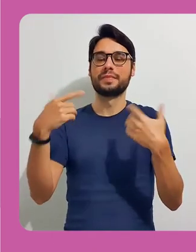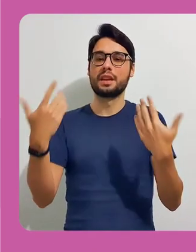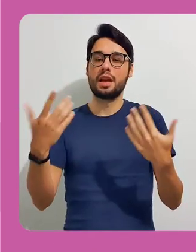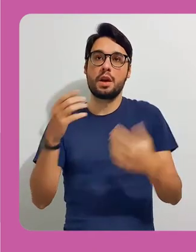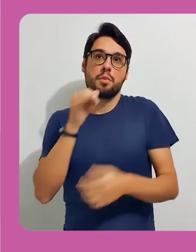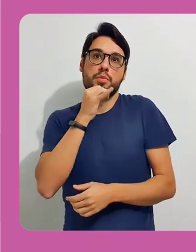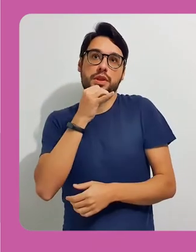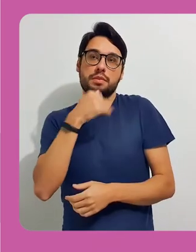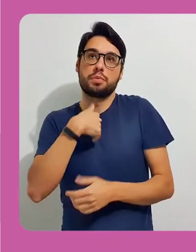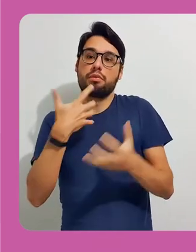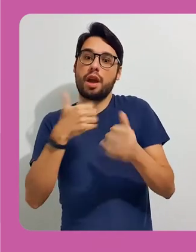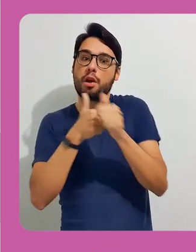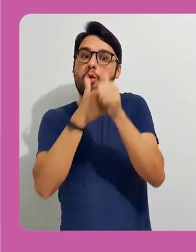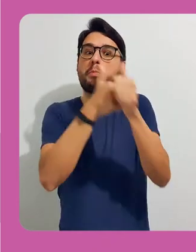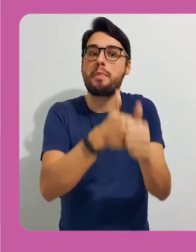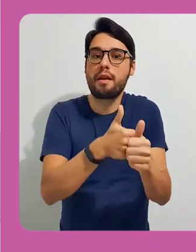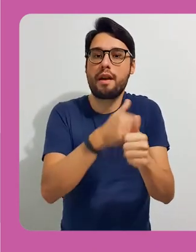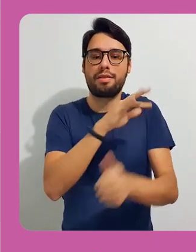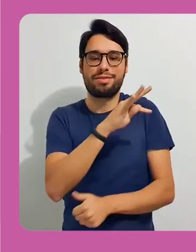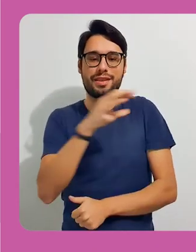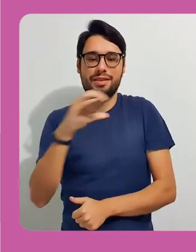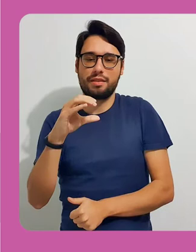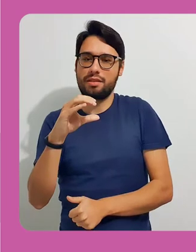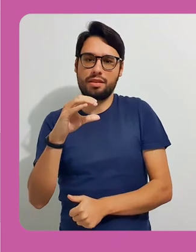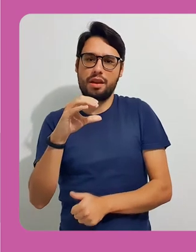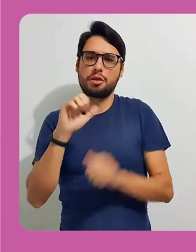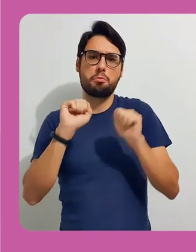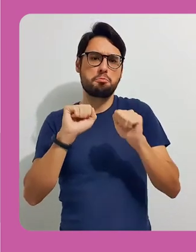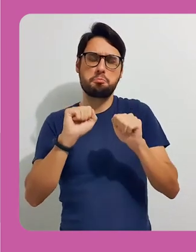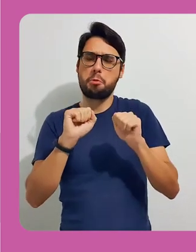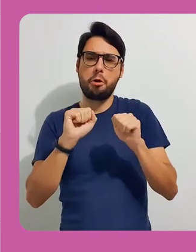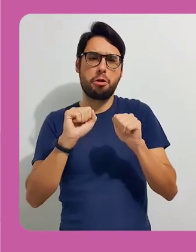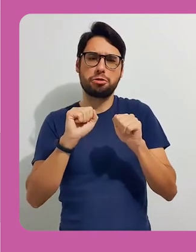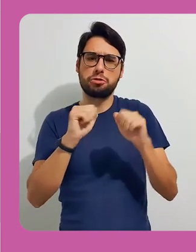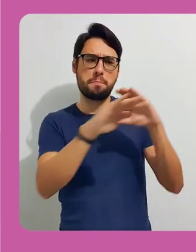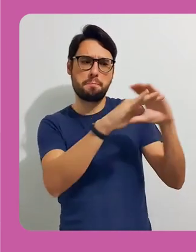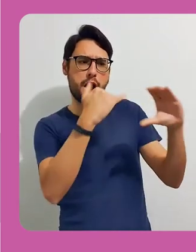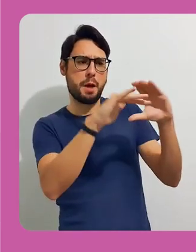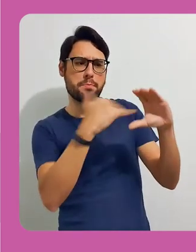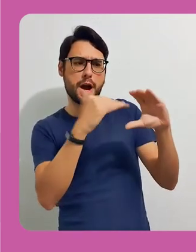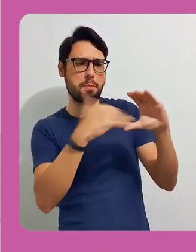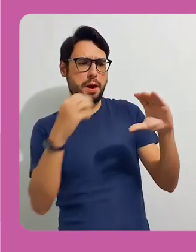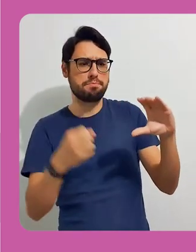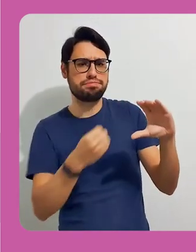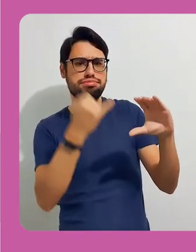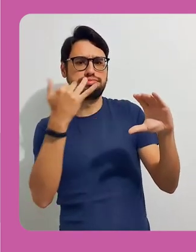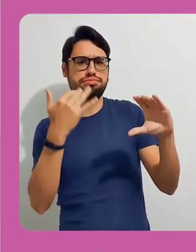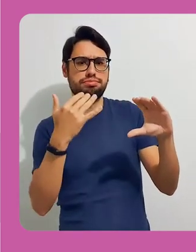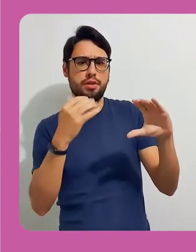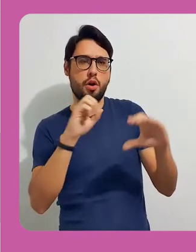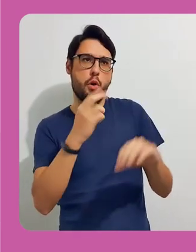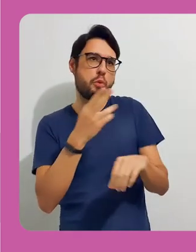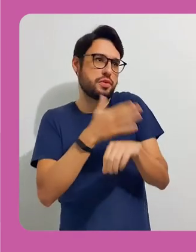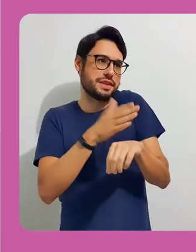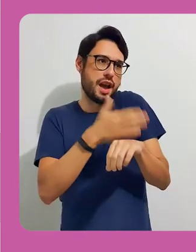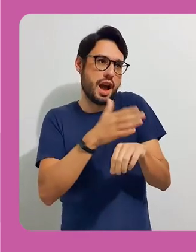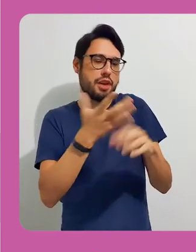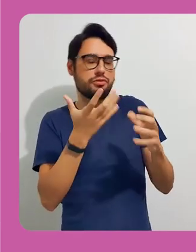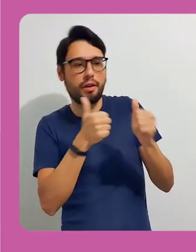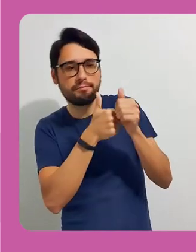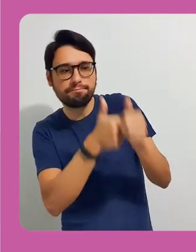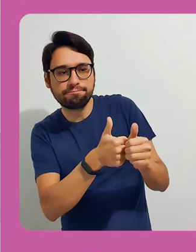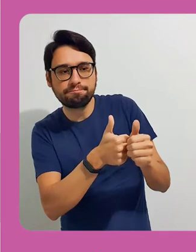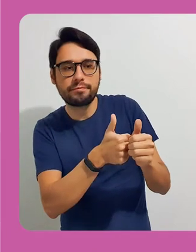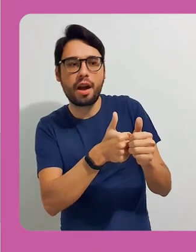esse aqui é um típico caso de não colocar isso aqui quando você quer que o seu aluno se acompanhar seu